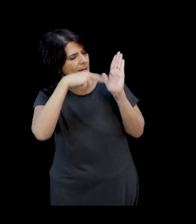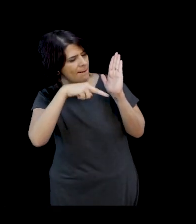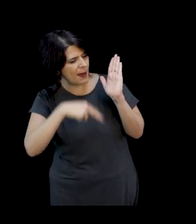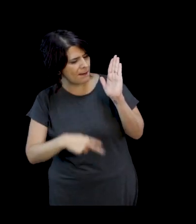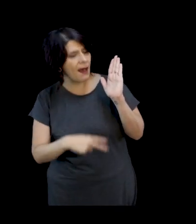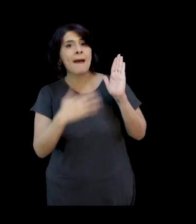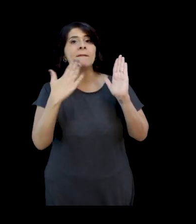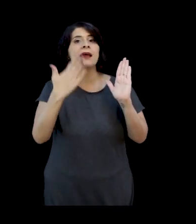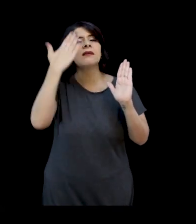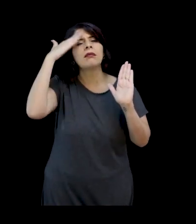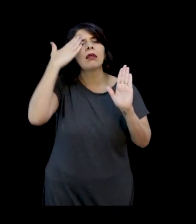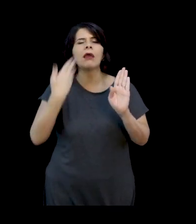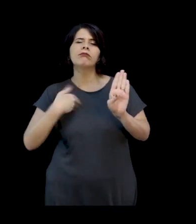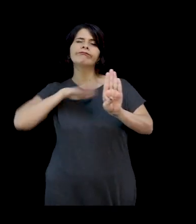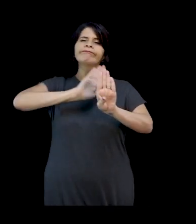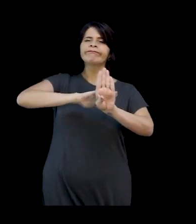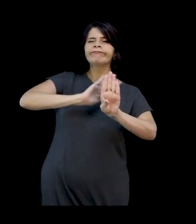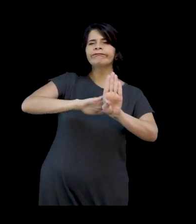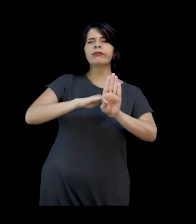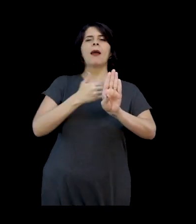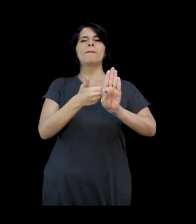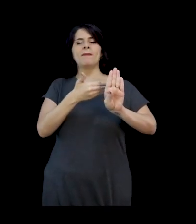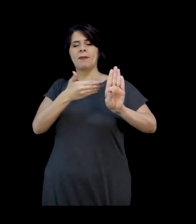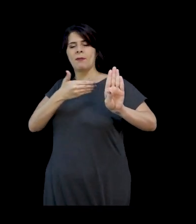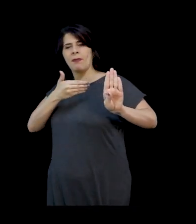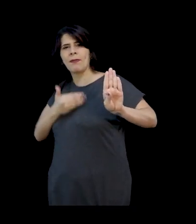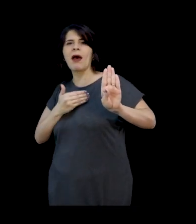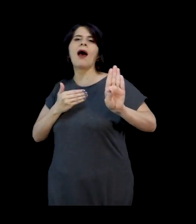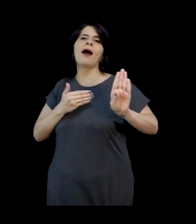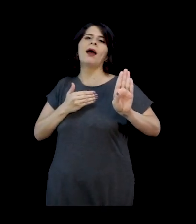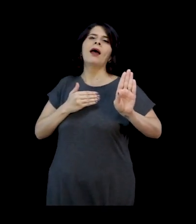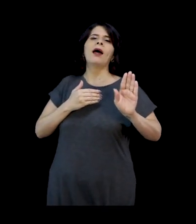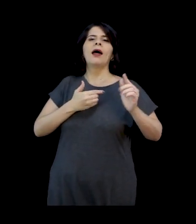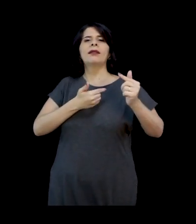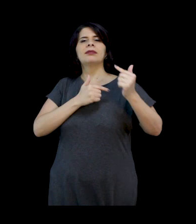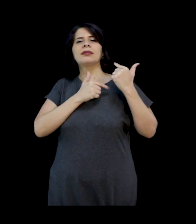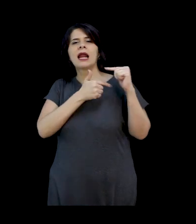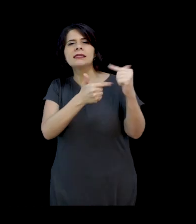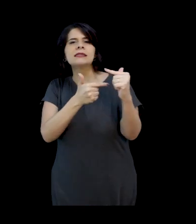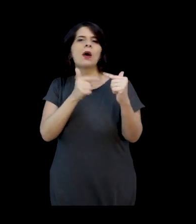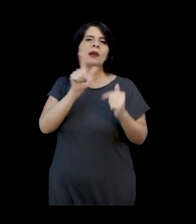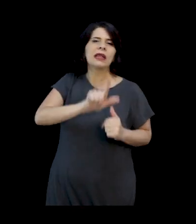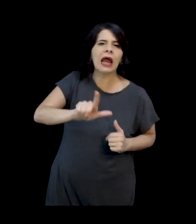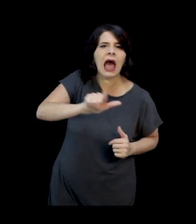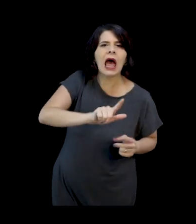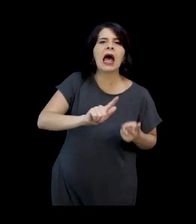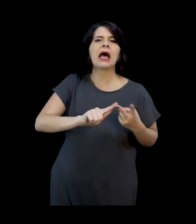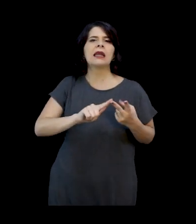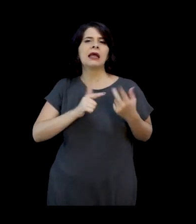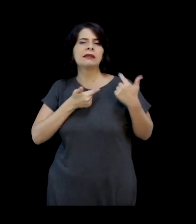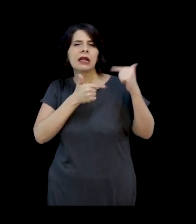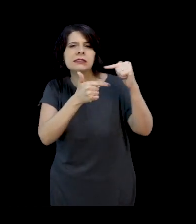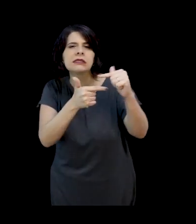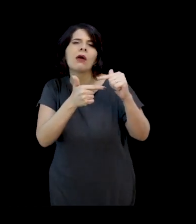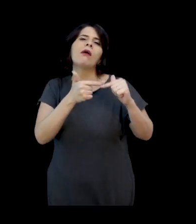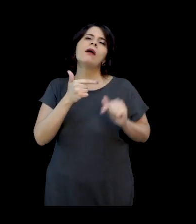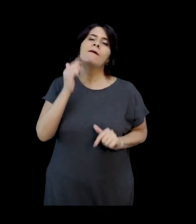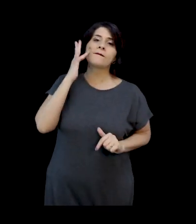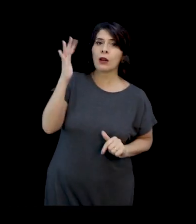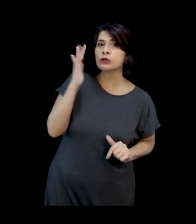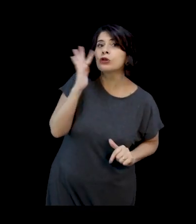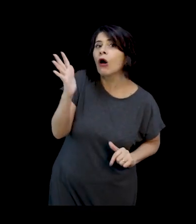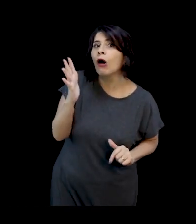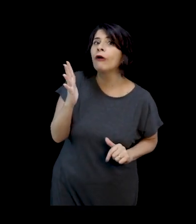de textos a partir de suas camadas de significação herdadas da tradição literária, da tradição filosófica,